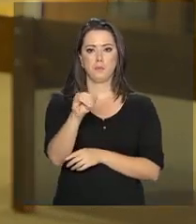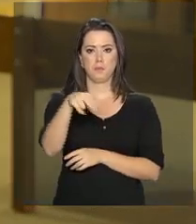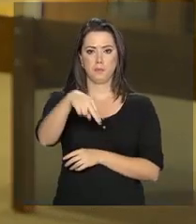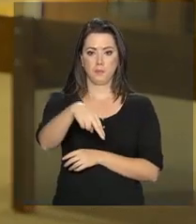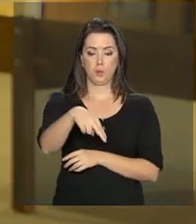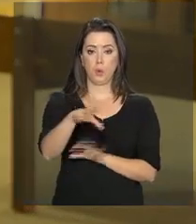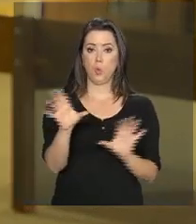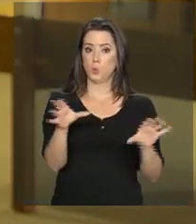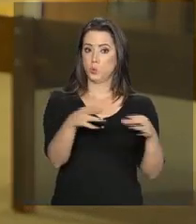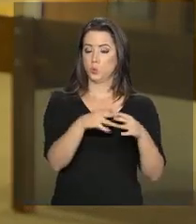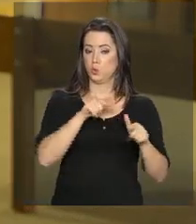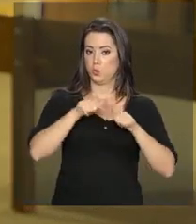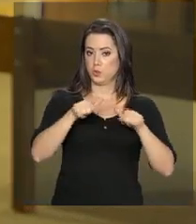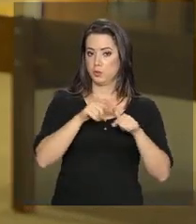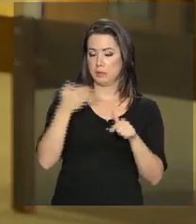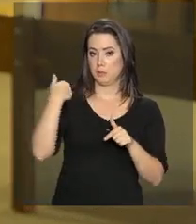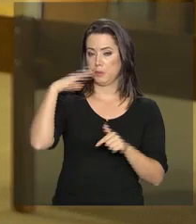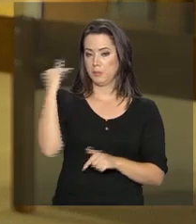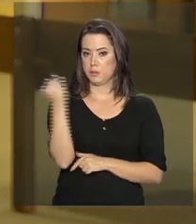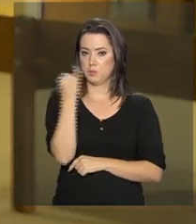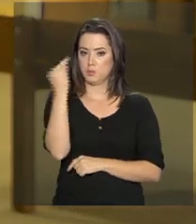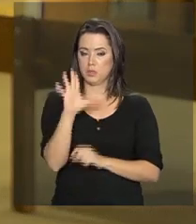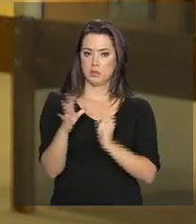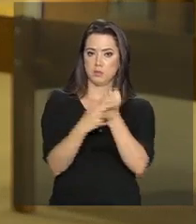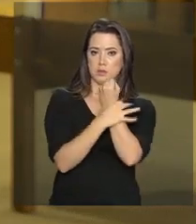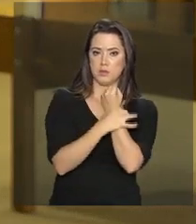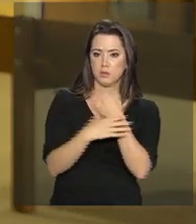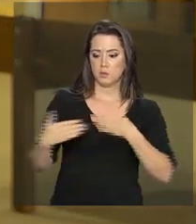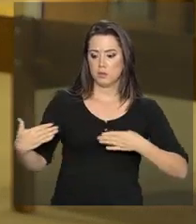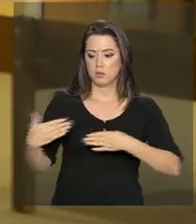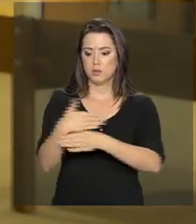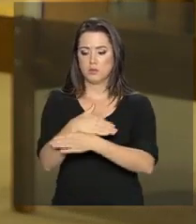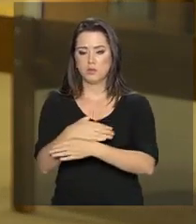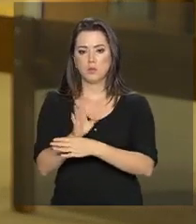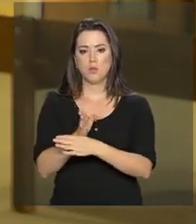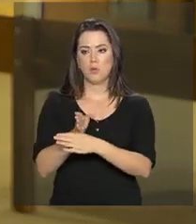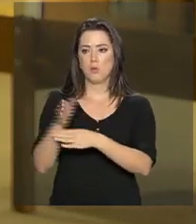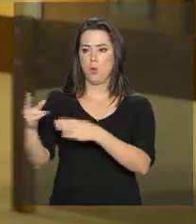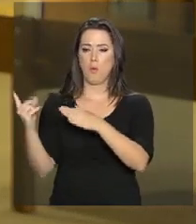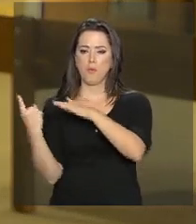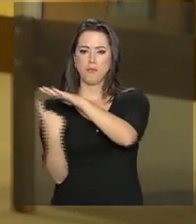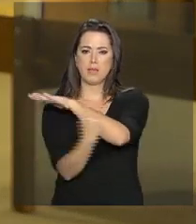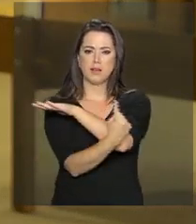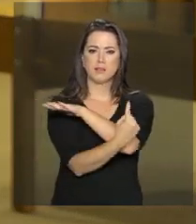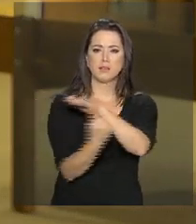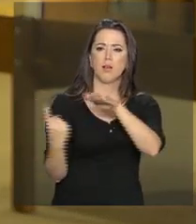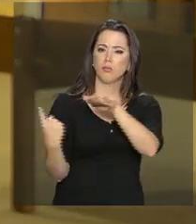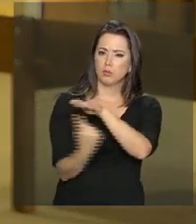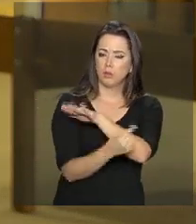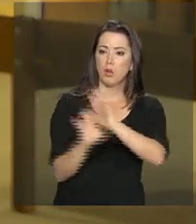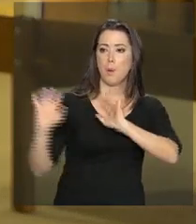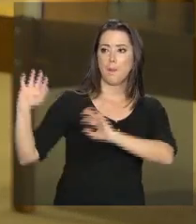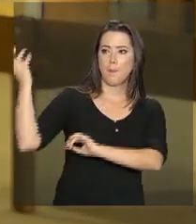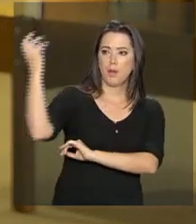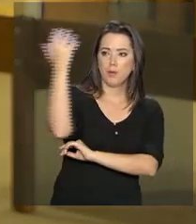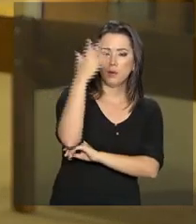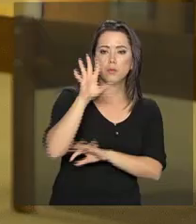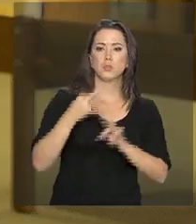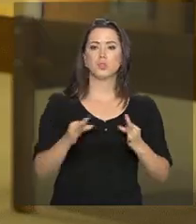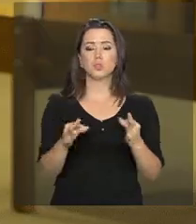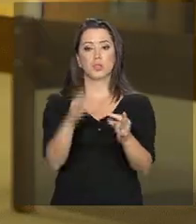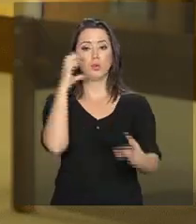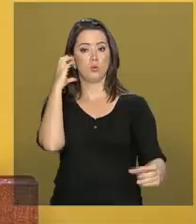entre as áreas de atuação do gsi estão segurança das fronteiras migrações meio ambiente tecnologia e